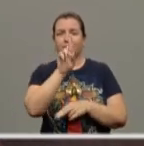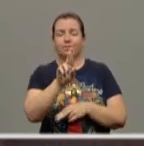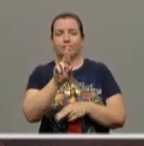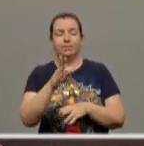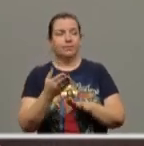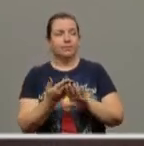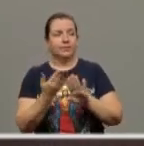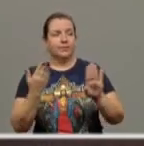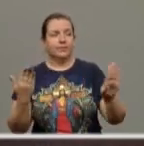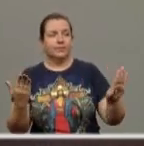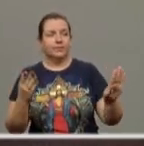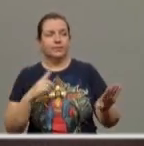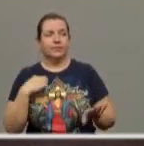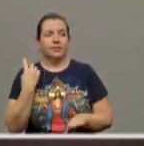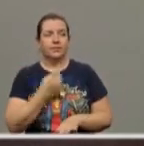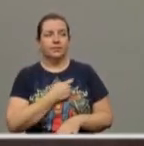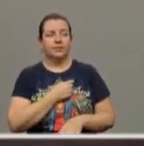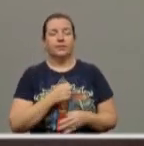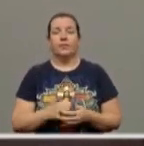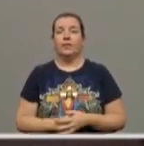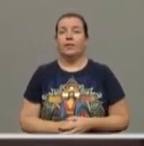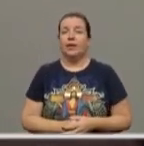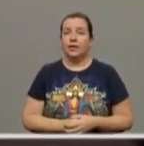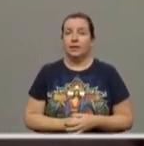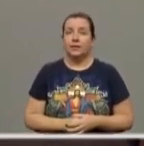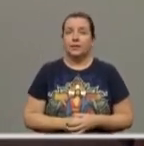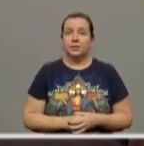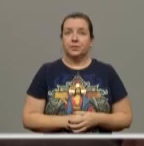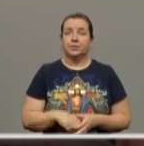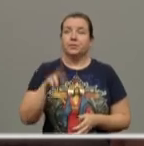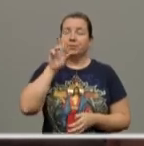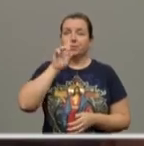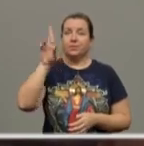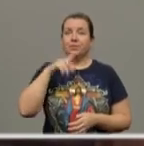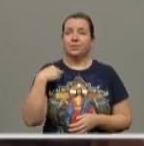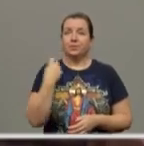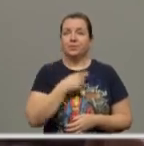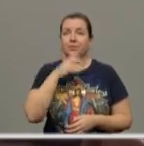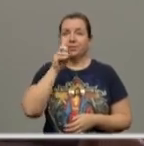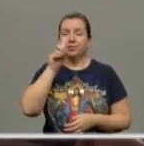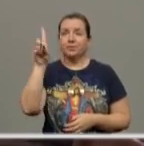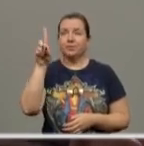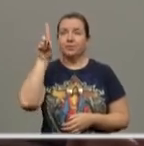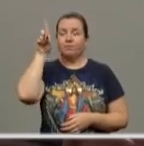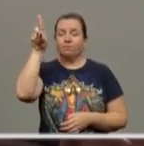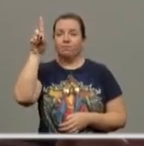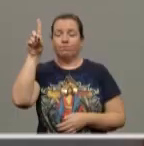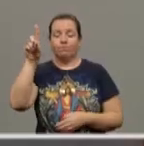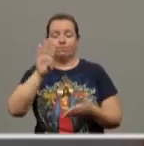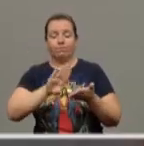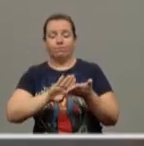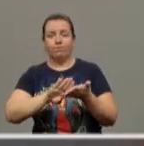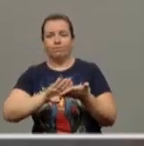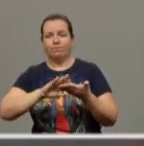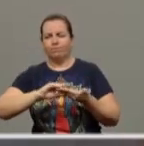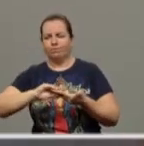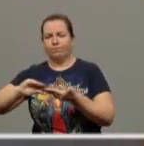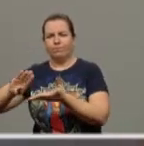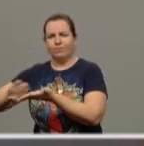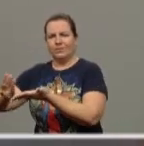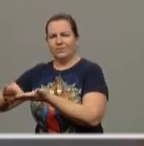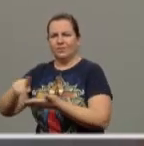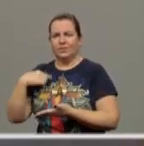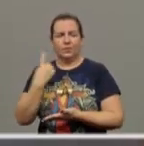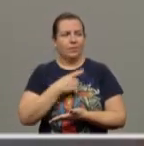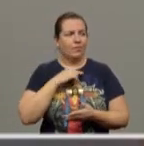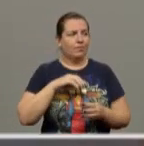Senhor para servir outros deuses. O Senhor é nosso Deus, Ele que nos tirou, a nós e a nossos pais,